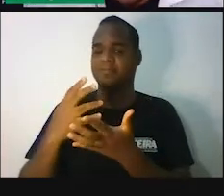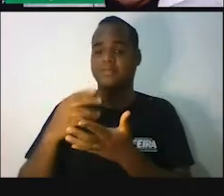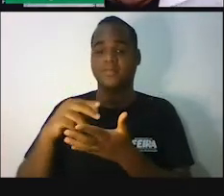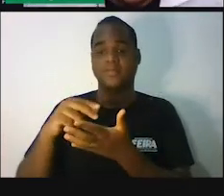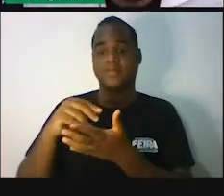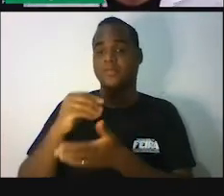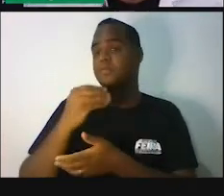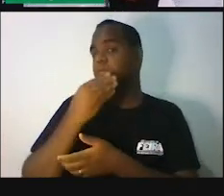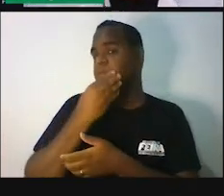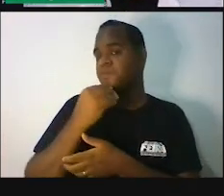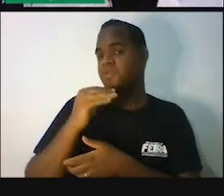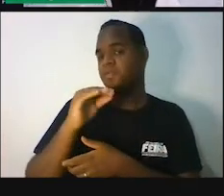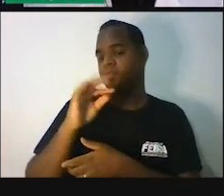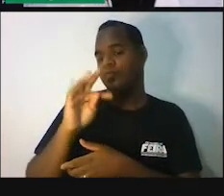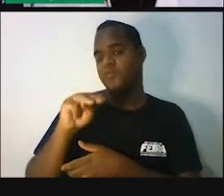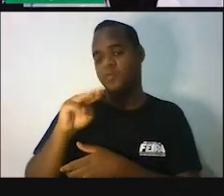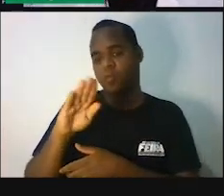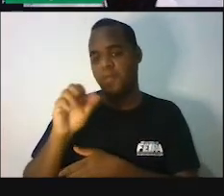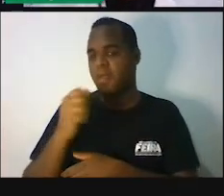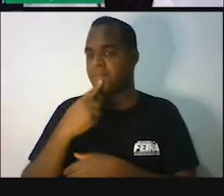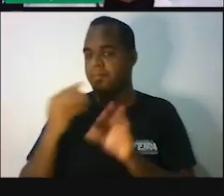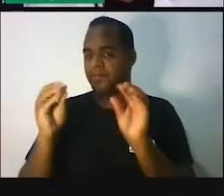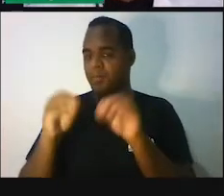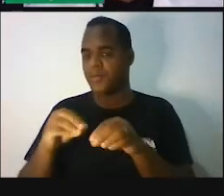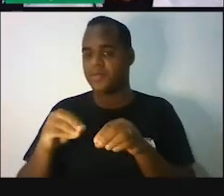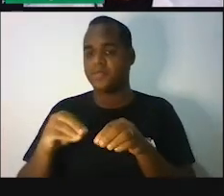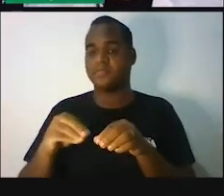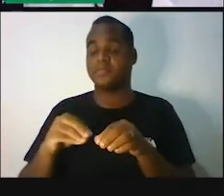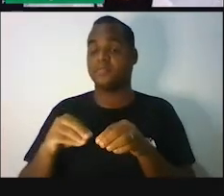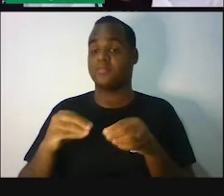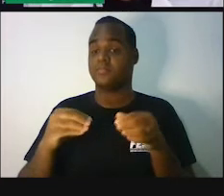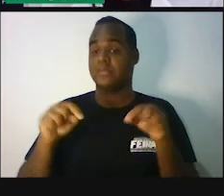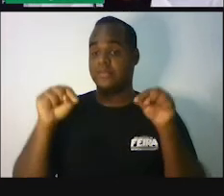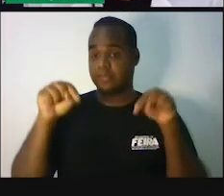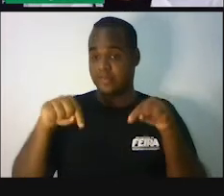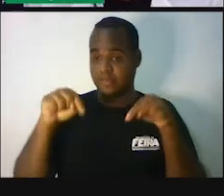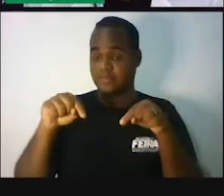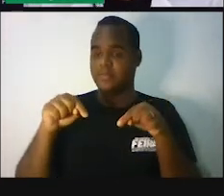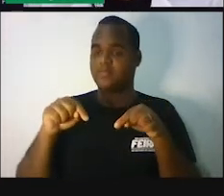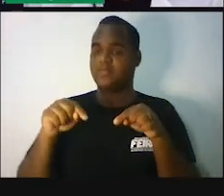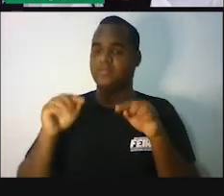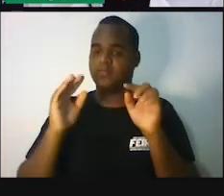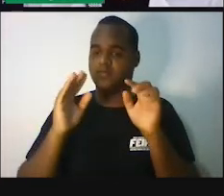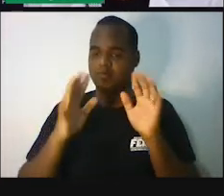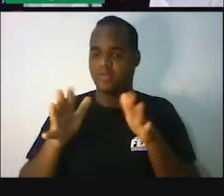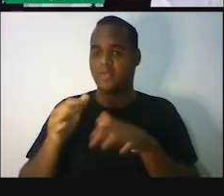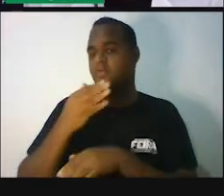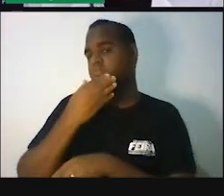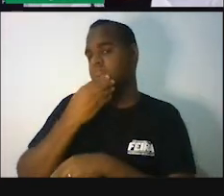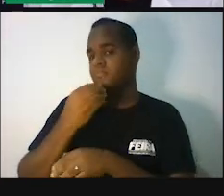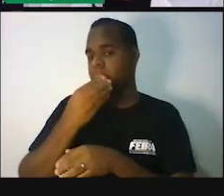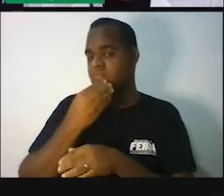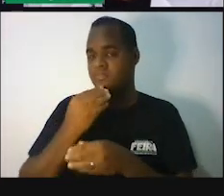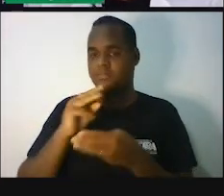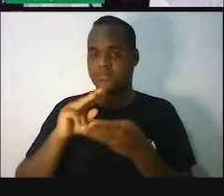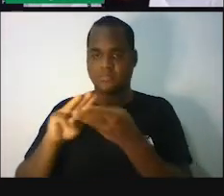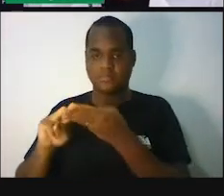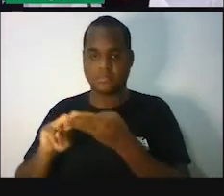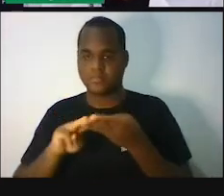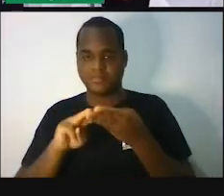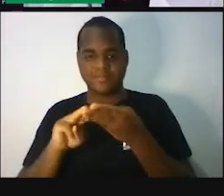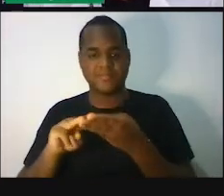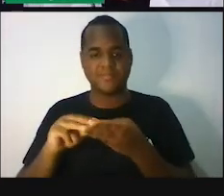tumba de Diofanto. Aqui jaz o matemático que